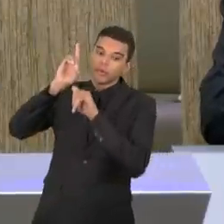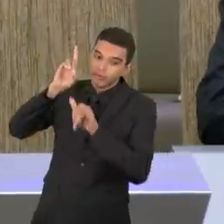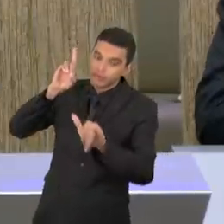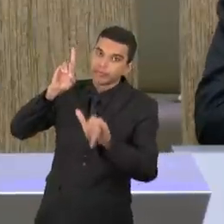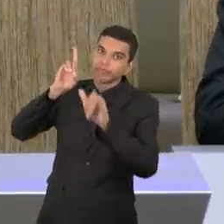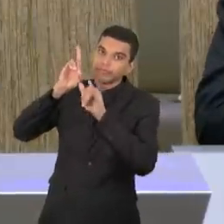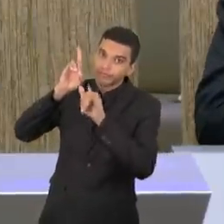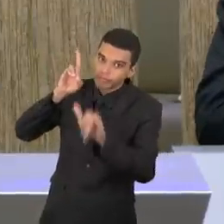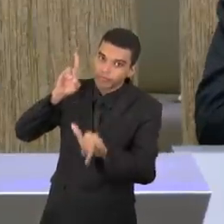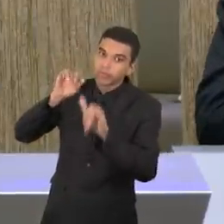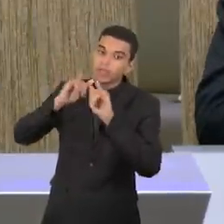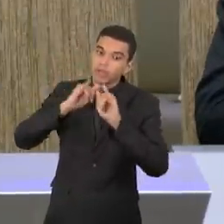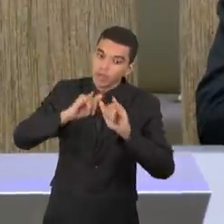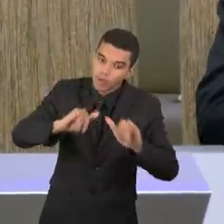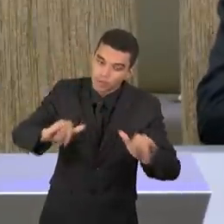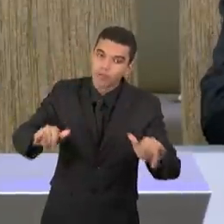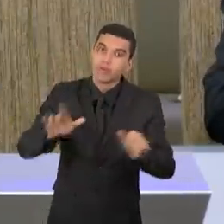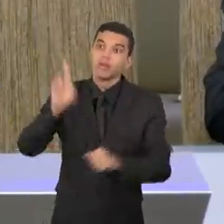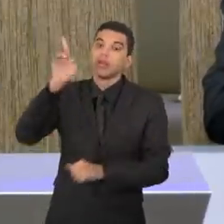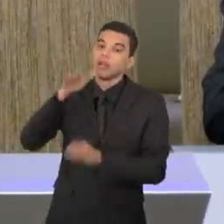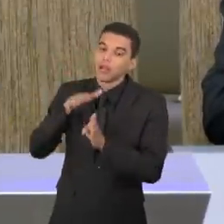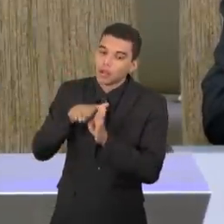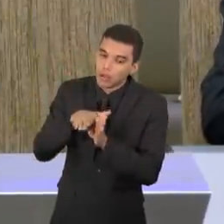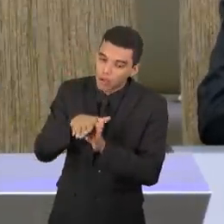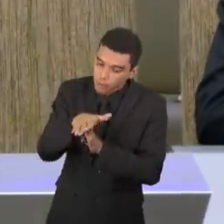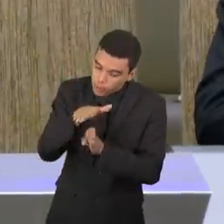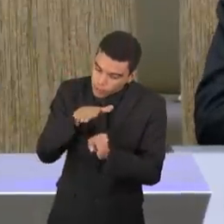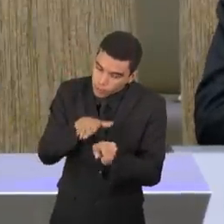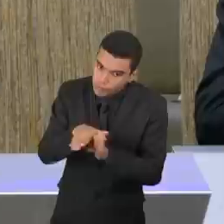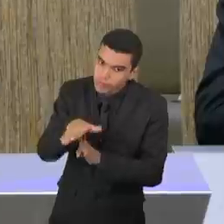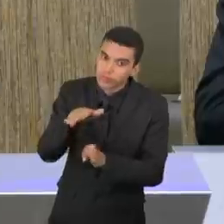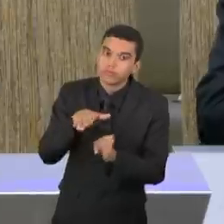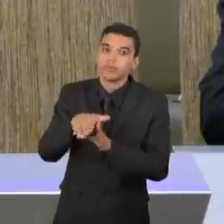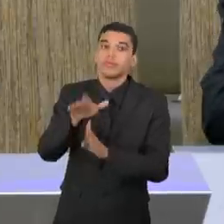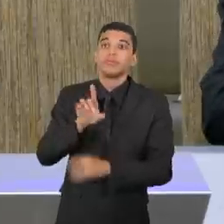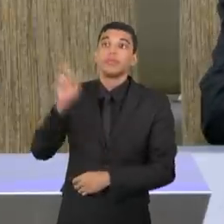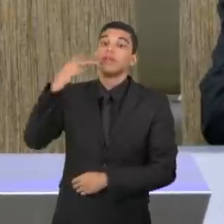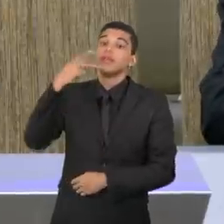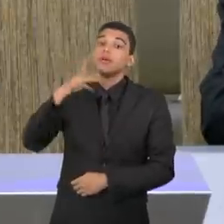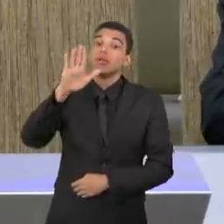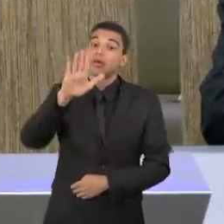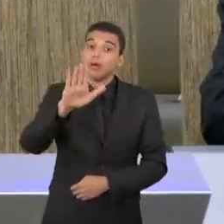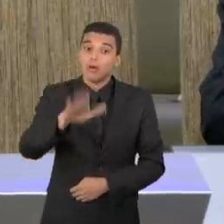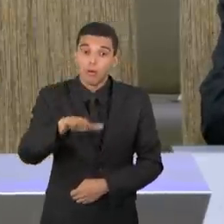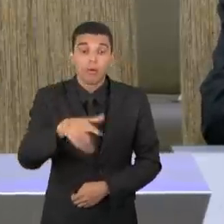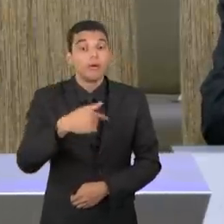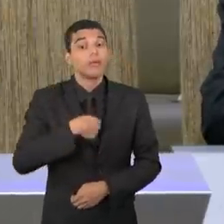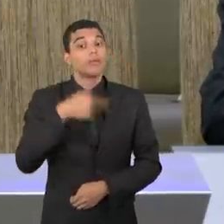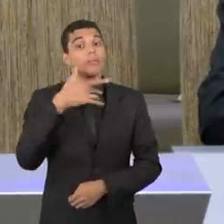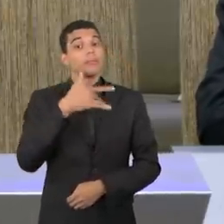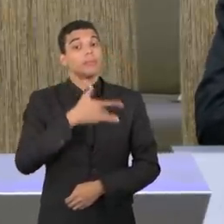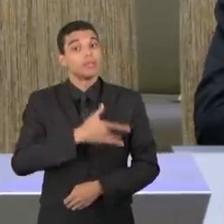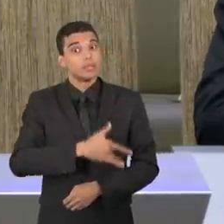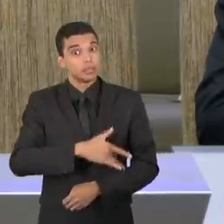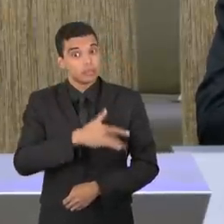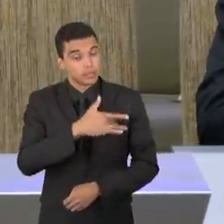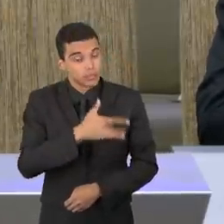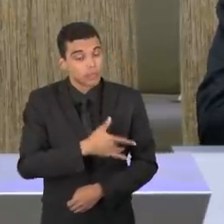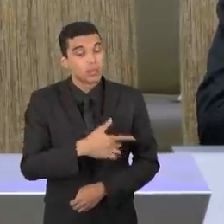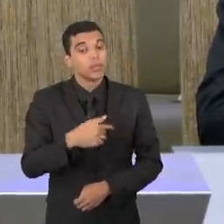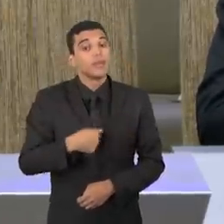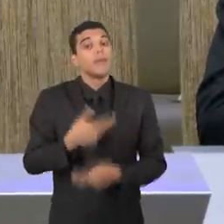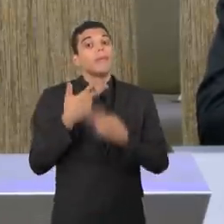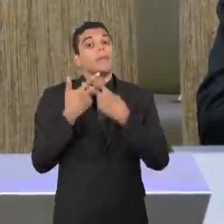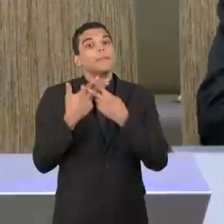bondade, ele manda falar da sua misericórdia, ele manda falar da